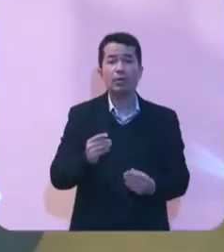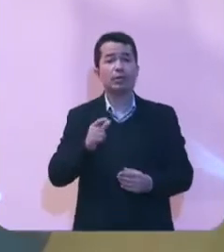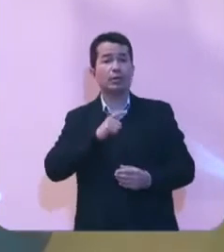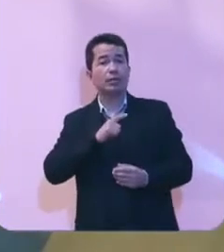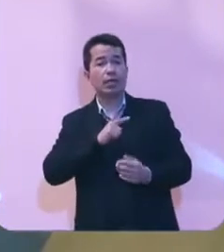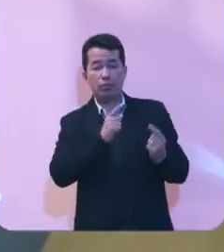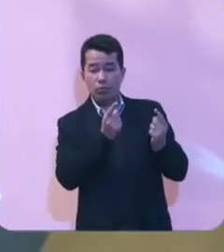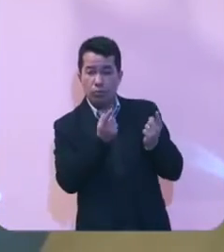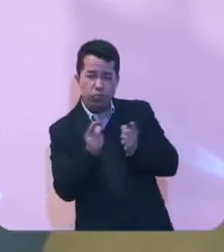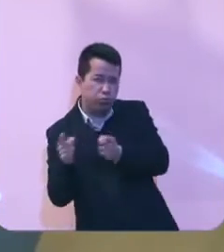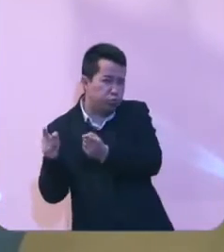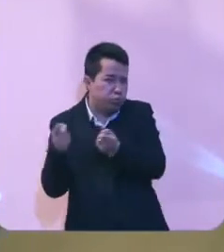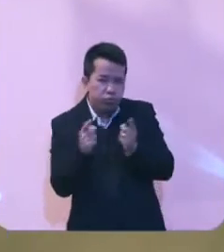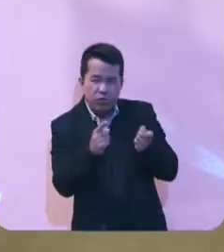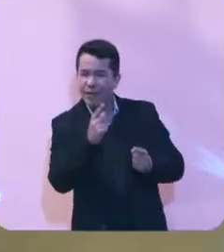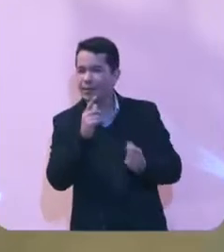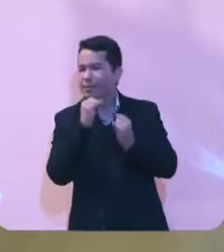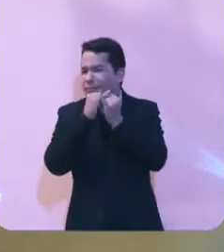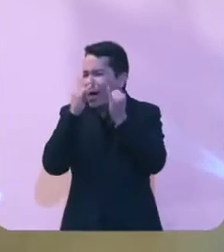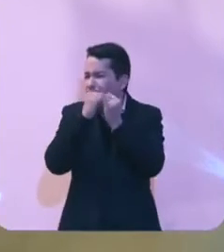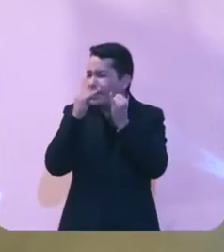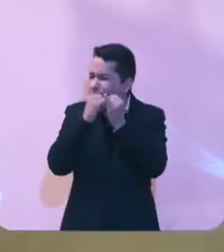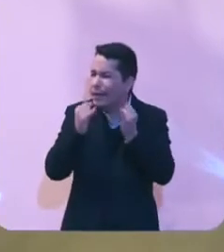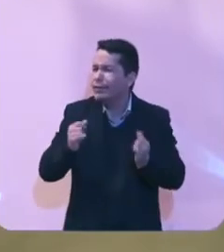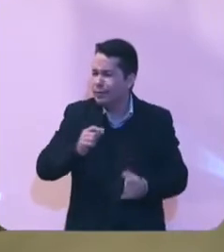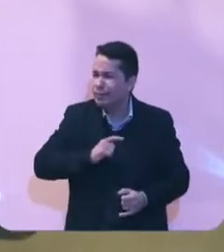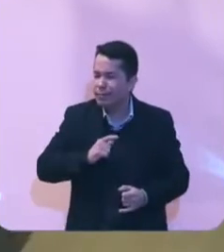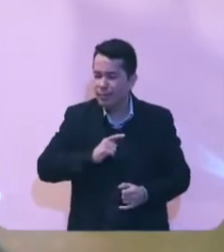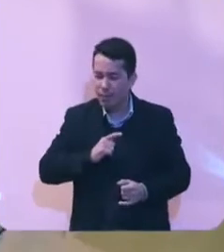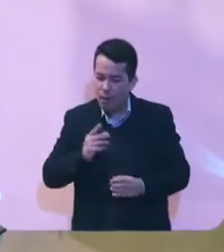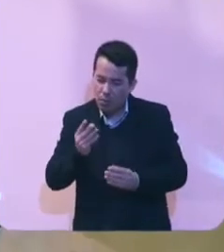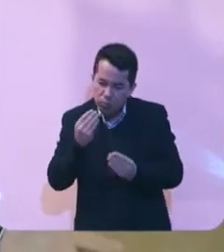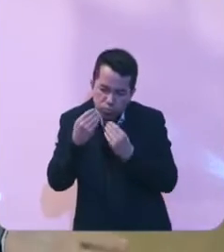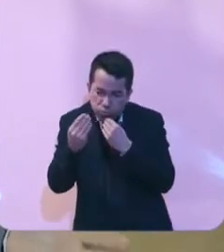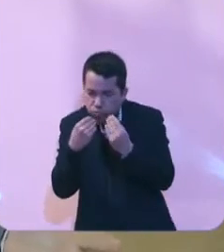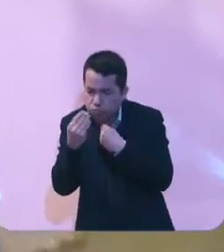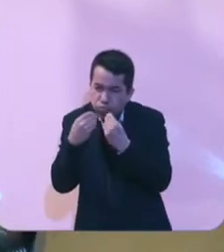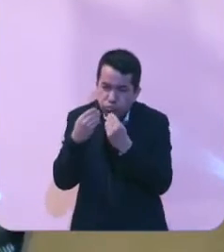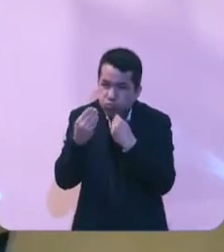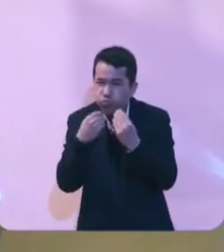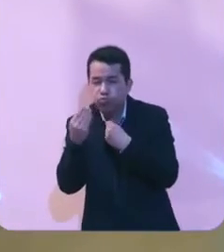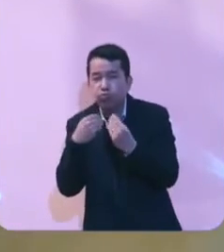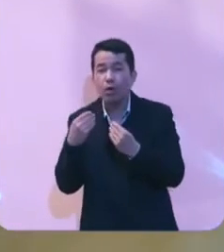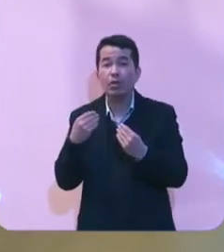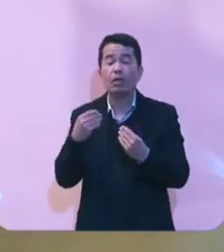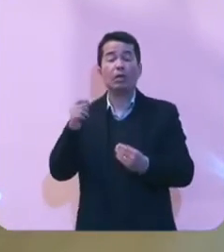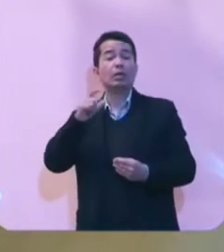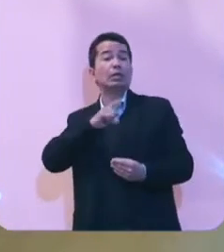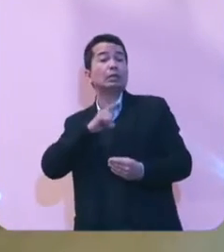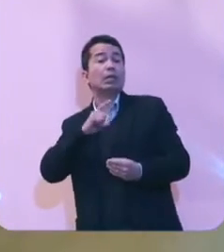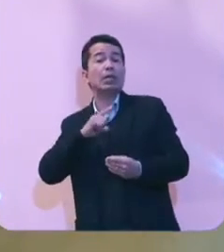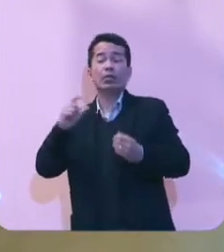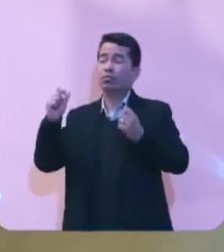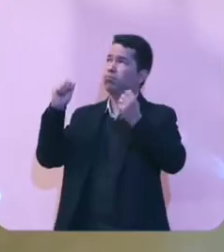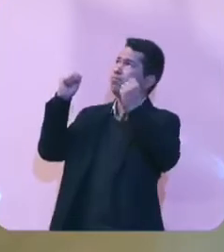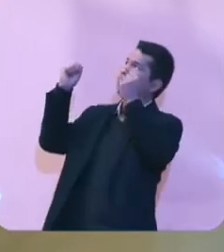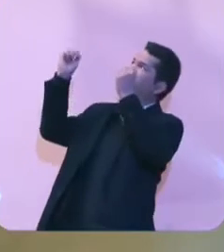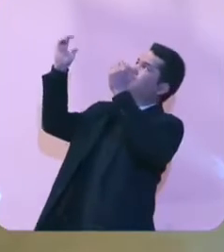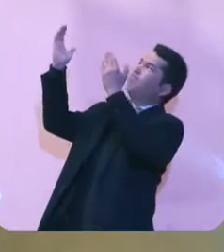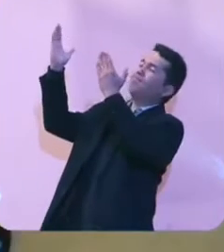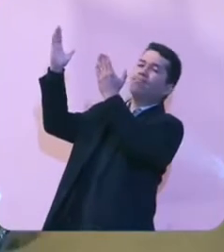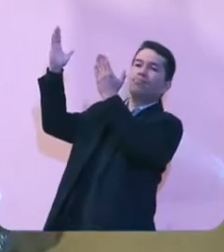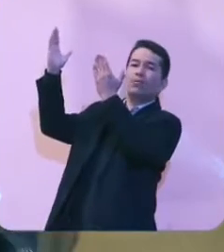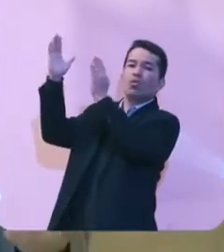um cordeirinho, e eles comiam aquele cordeirinho juntos, em oferta ao Senhor.